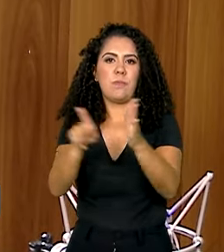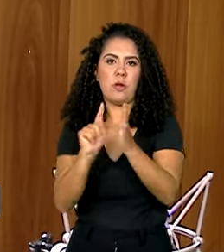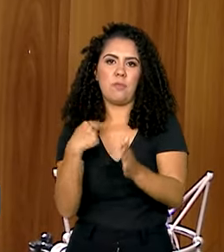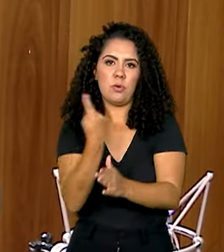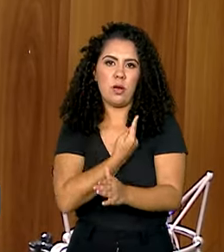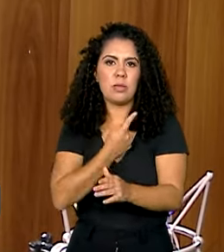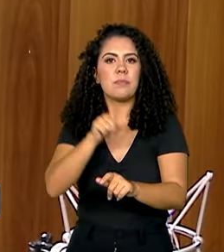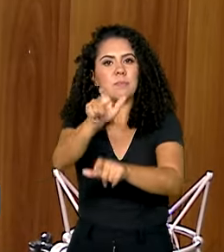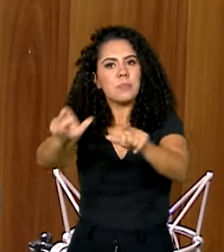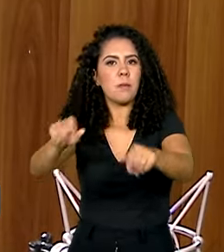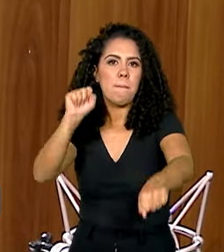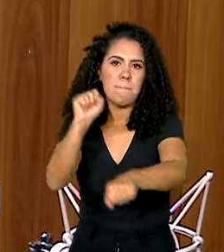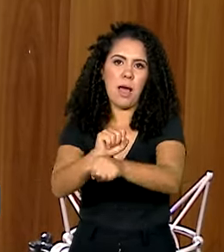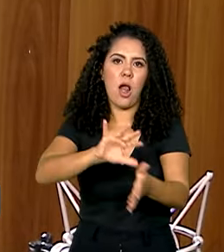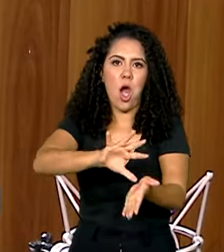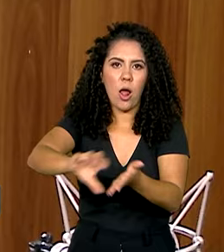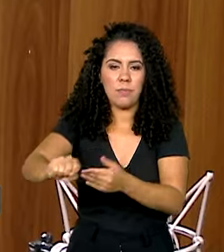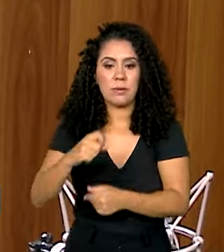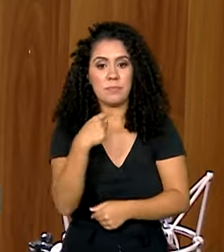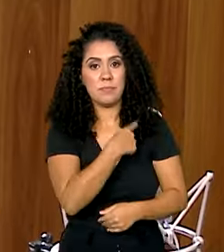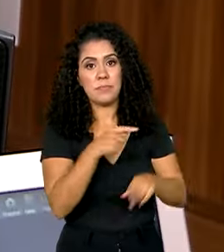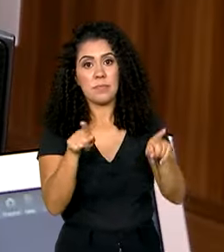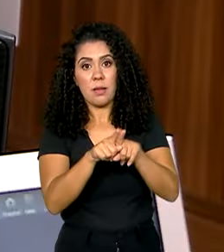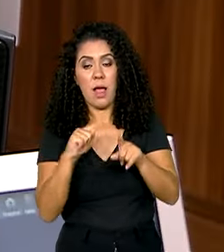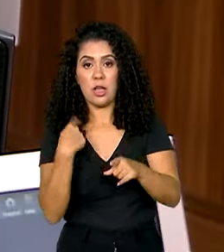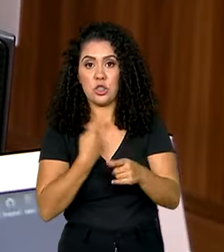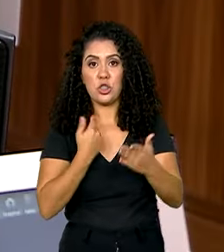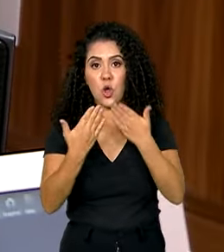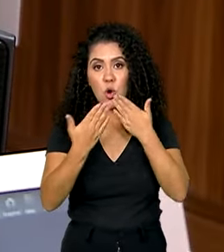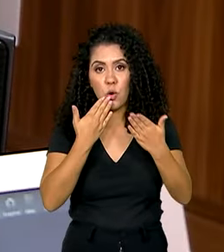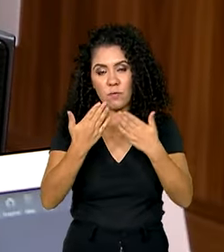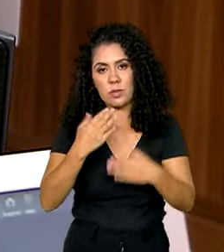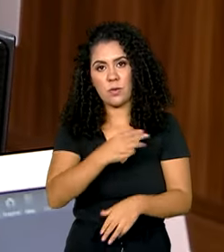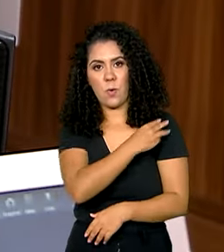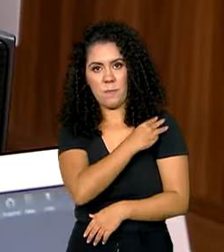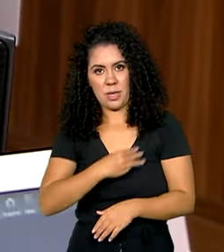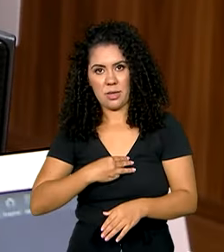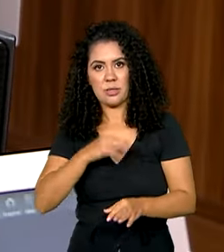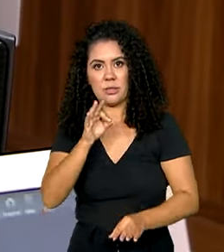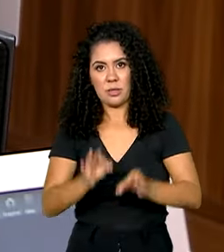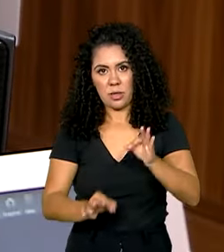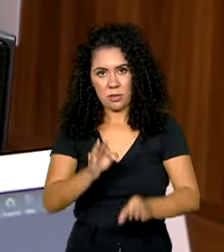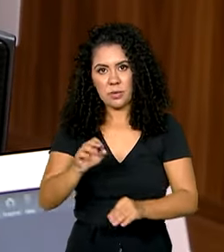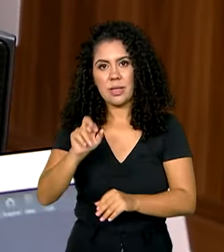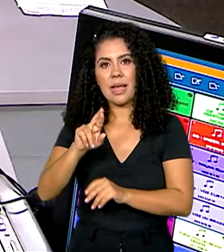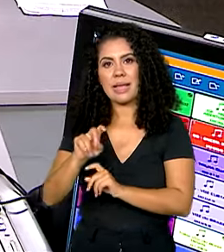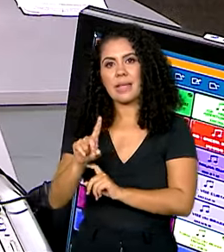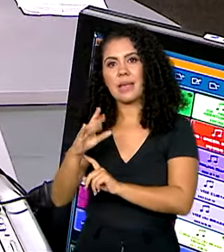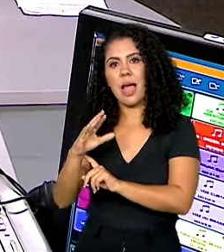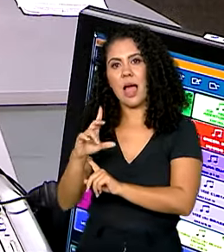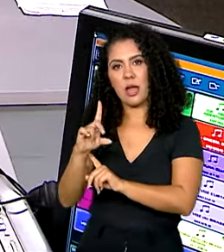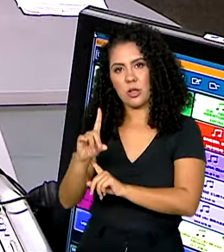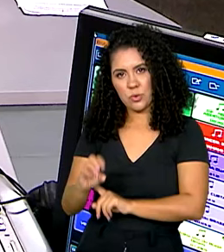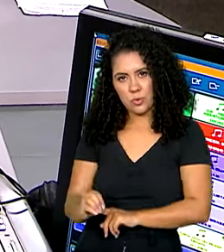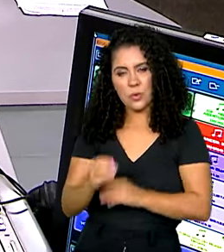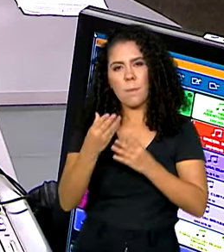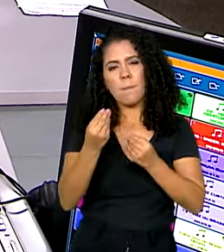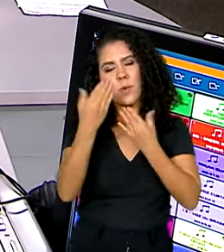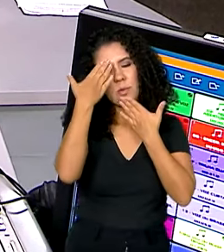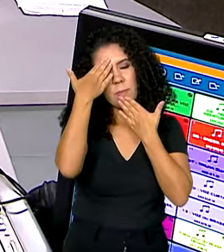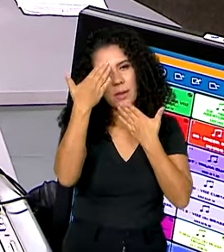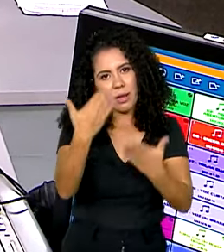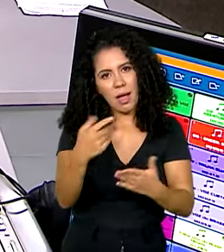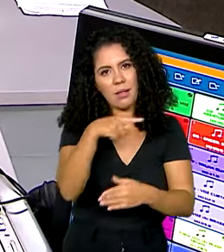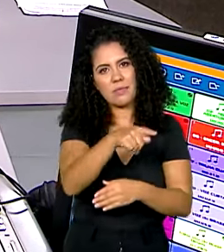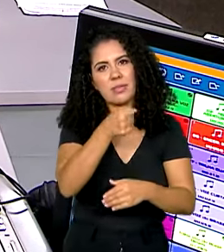pessoas. Bom, nós conversamos com o ministro em exercício do Ministério da Justiça e Segurança Pública, Ricardo Capelli. Ministro, muito obrigado aqui pela